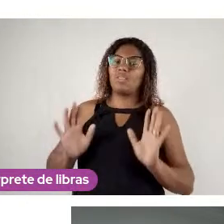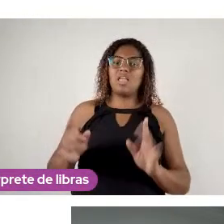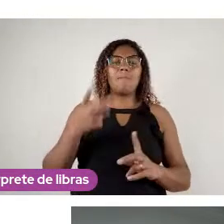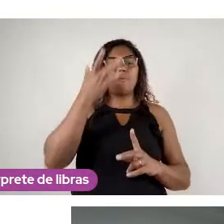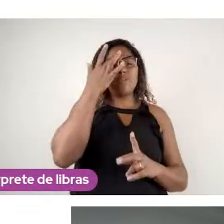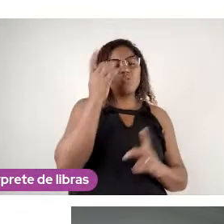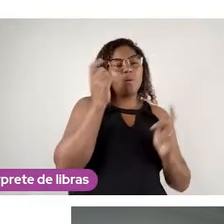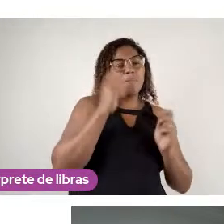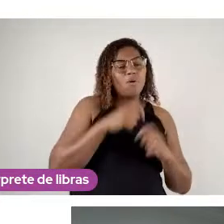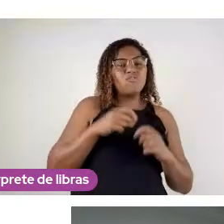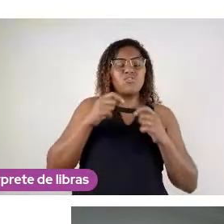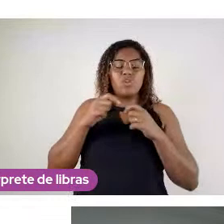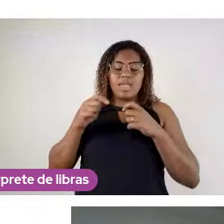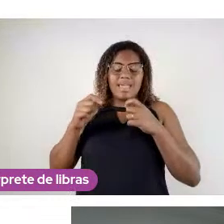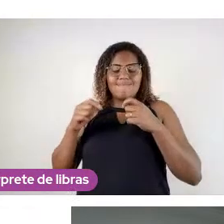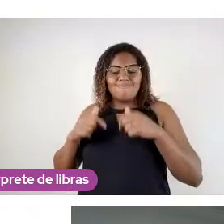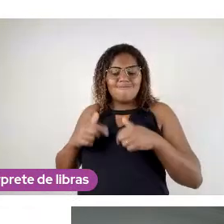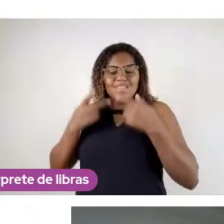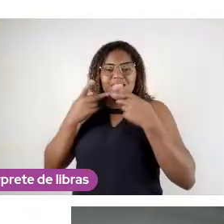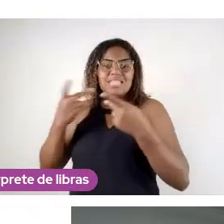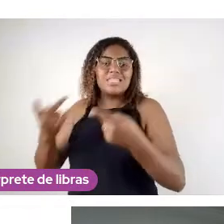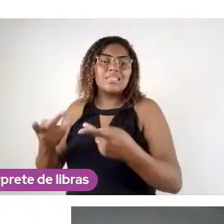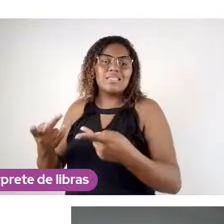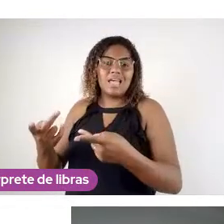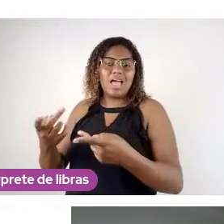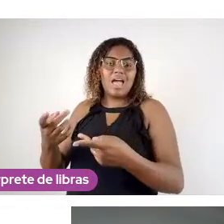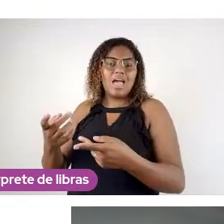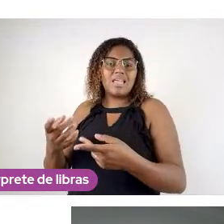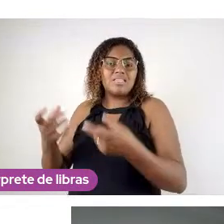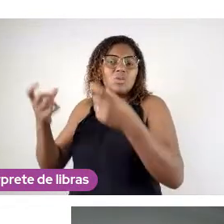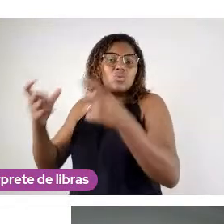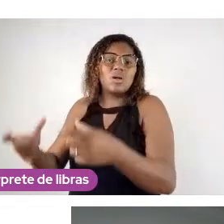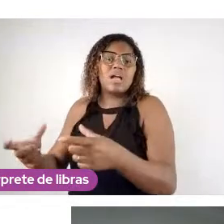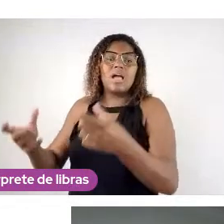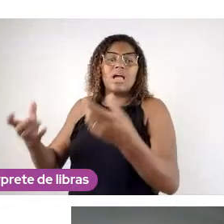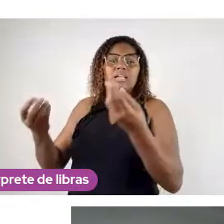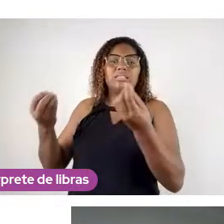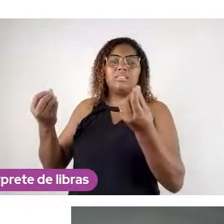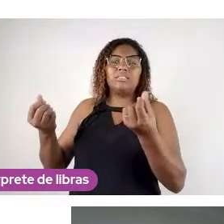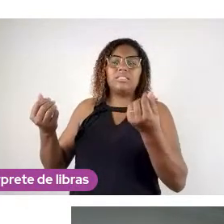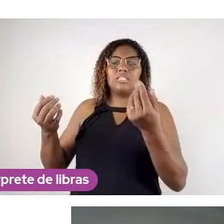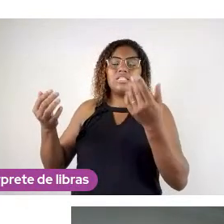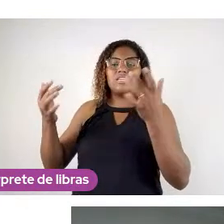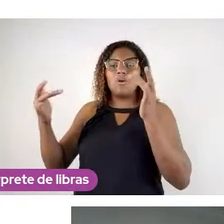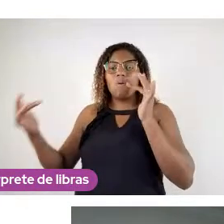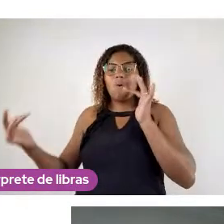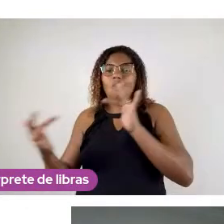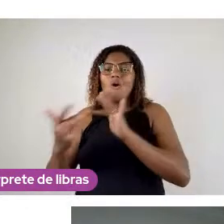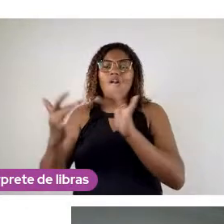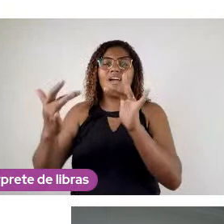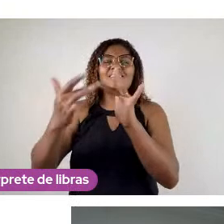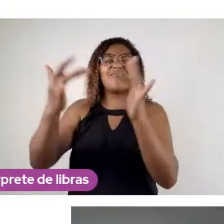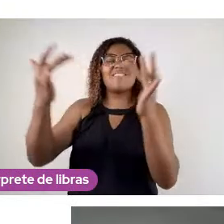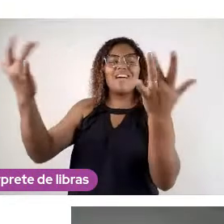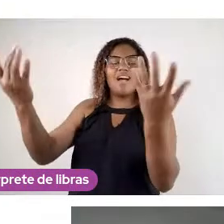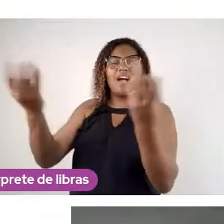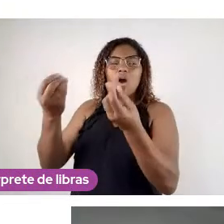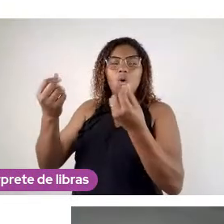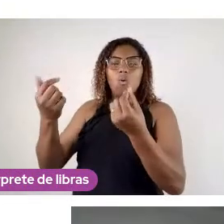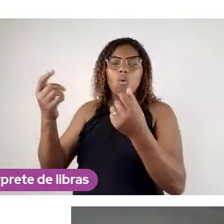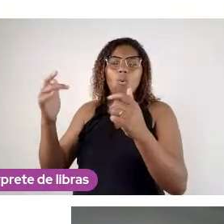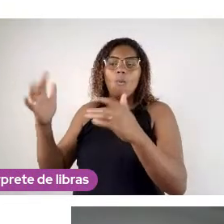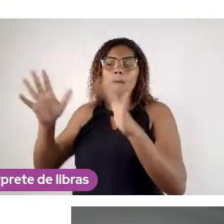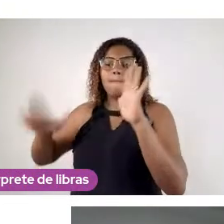arenosas possam se estabelecer e servir de pontos, né, que façam essa conectividade com as outras praias que vão